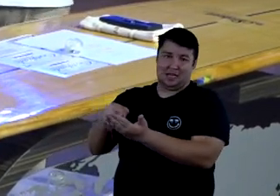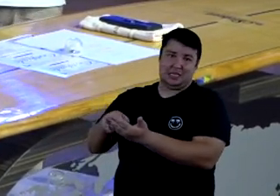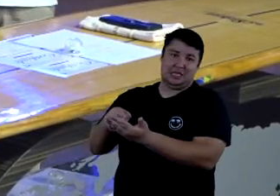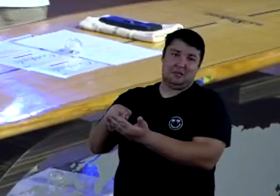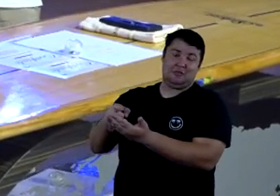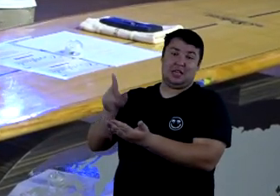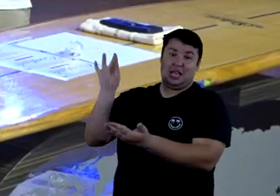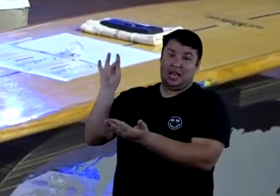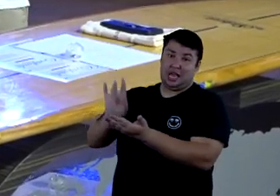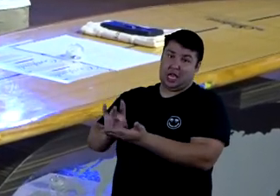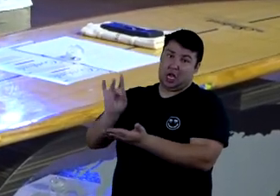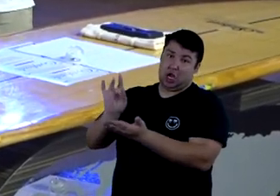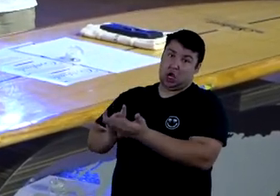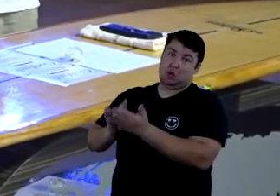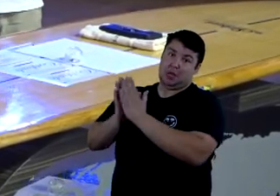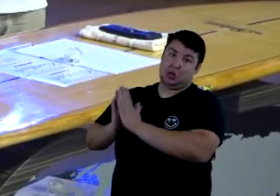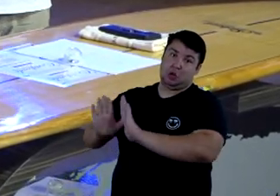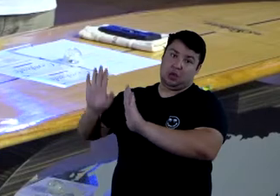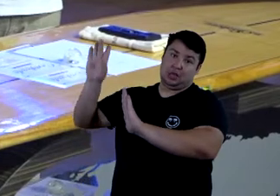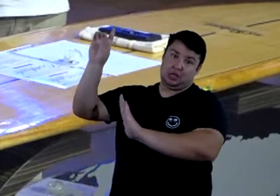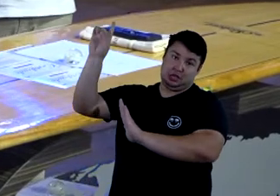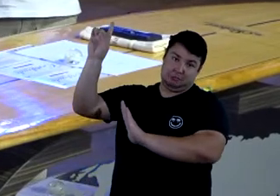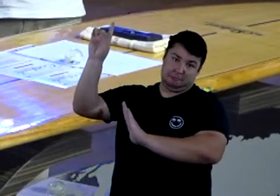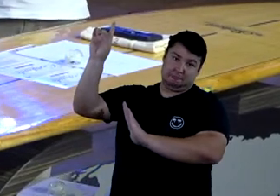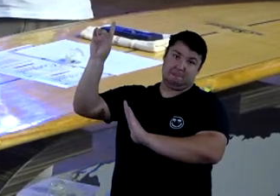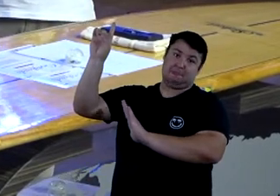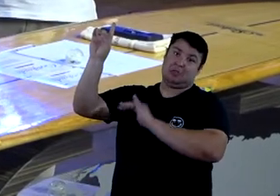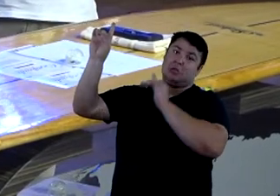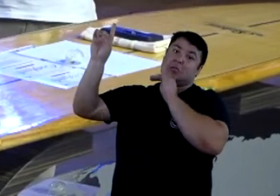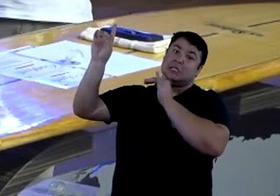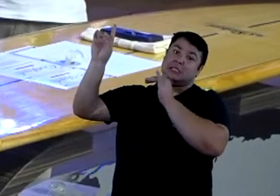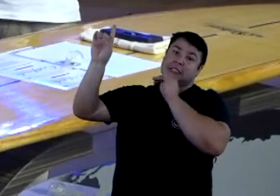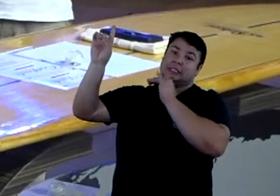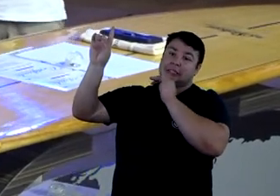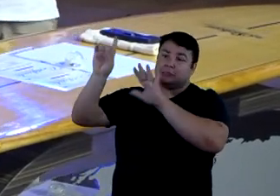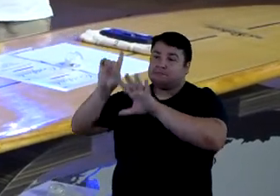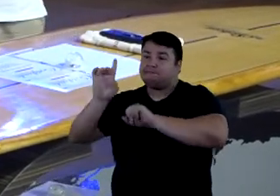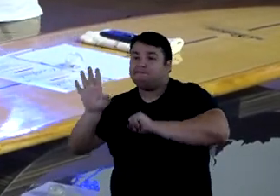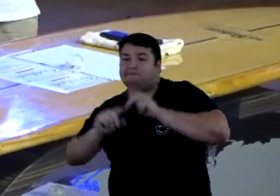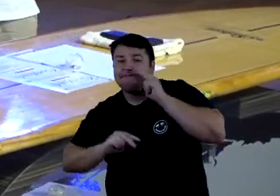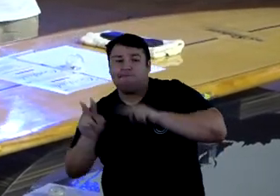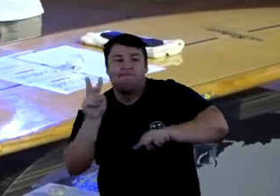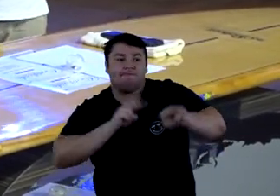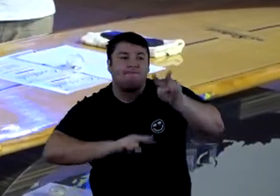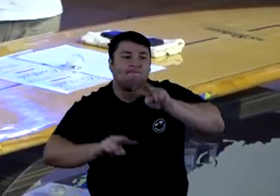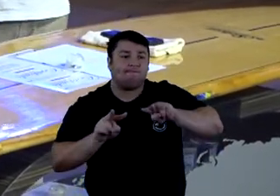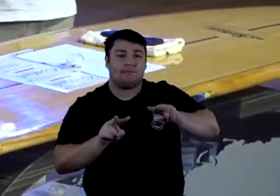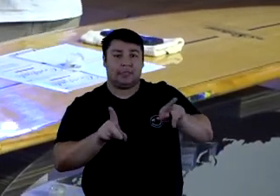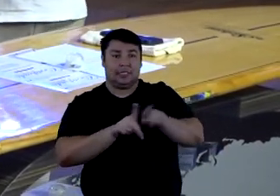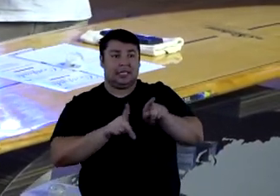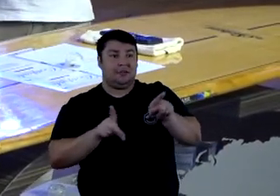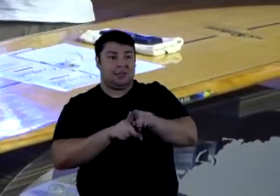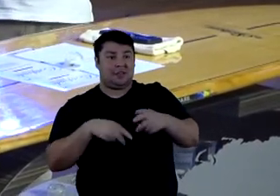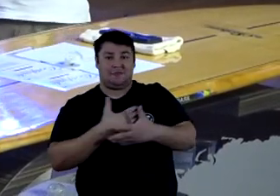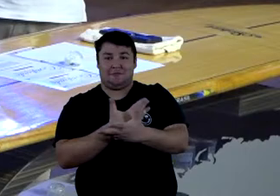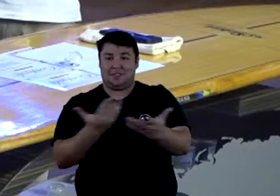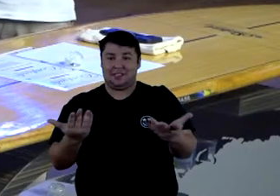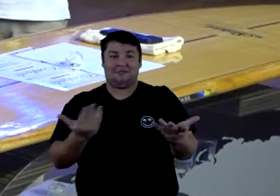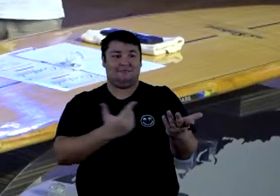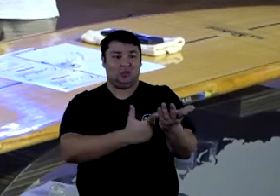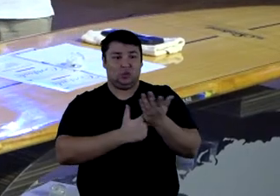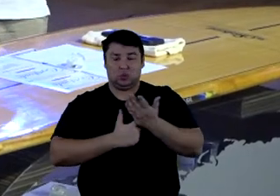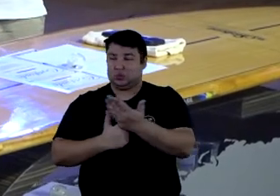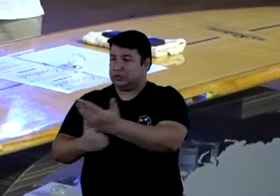e verdadeiramente a Deus, através dos exemplos, dos ensinamentos, do acolhimento e da